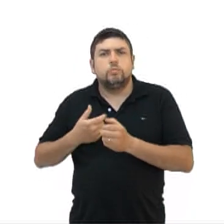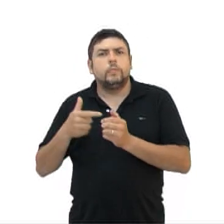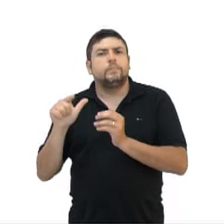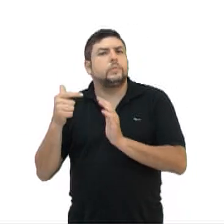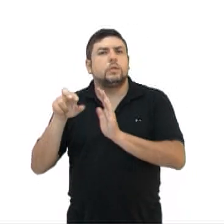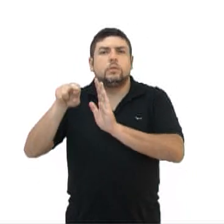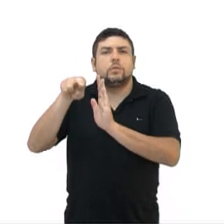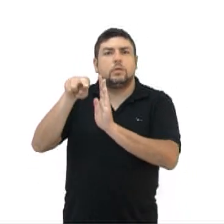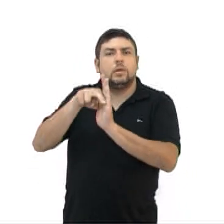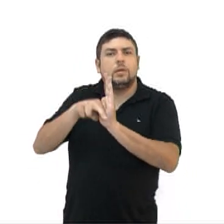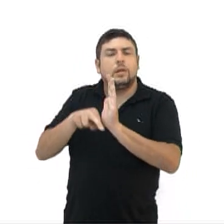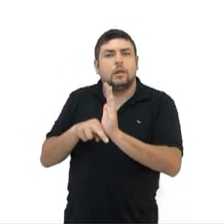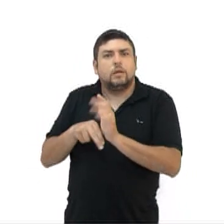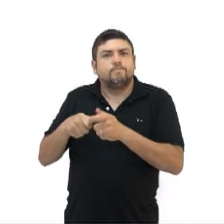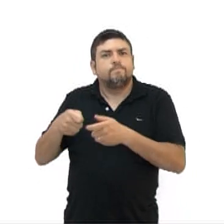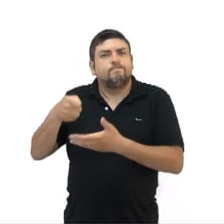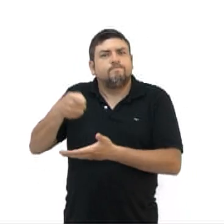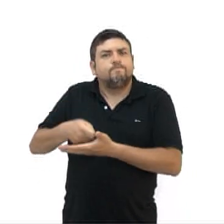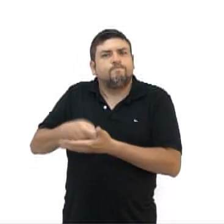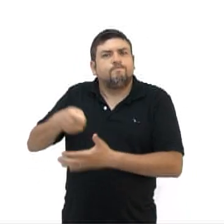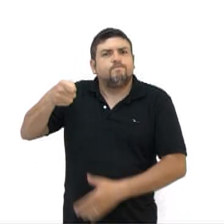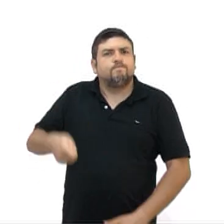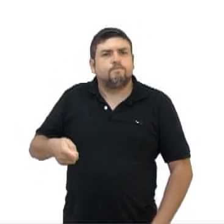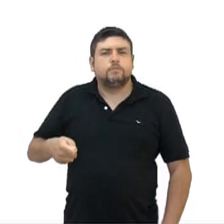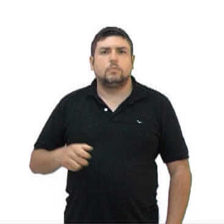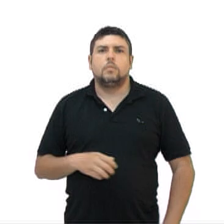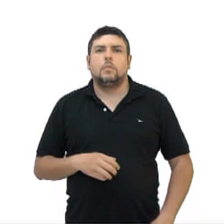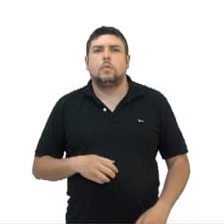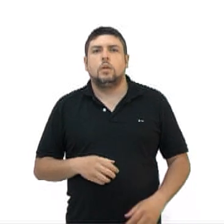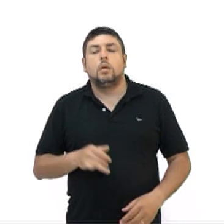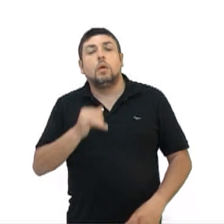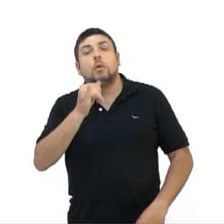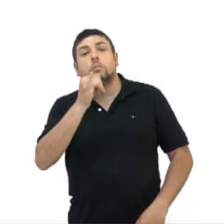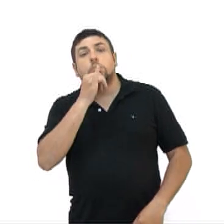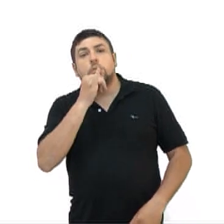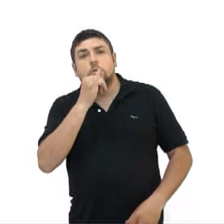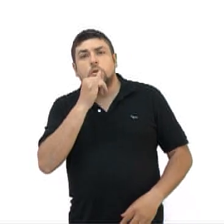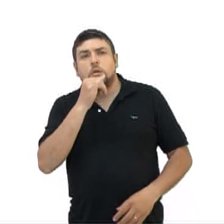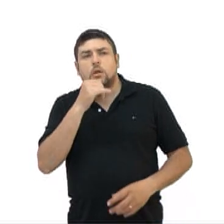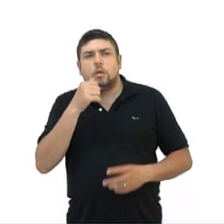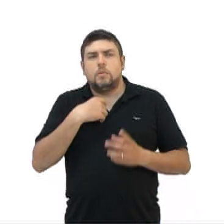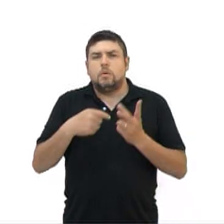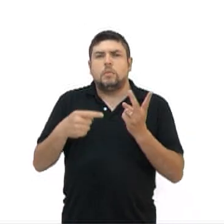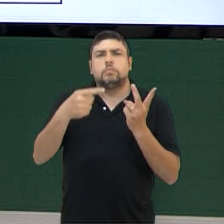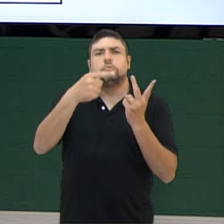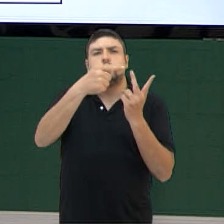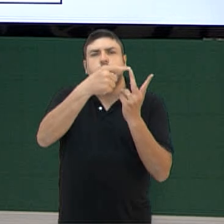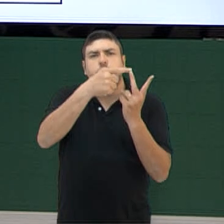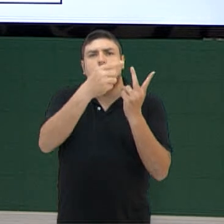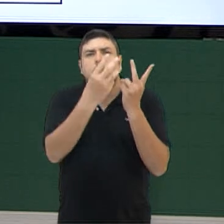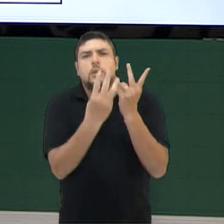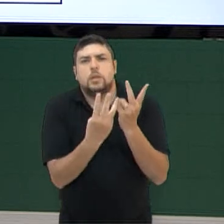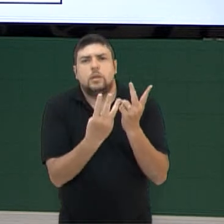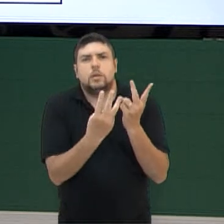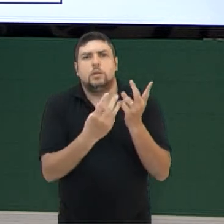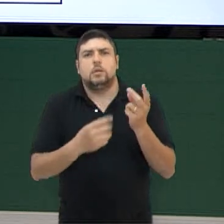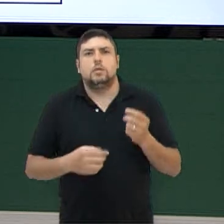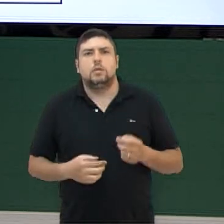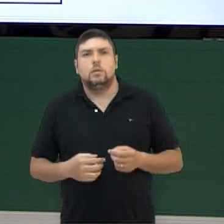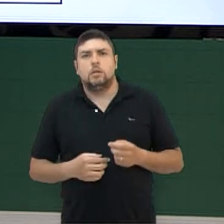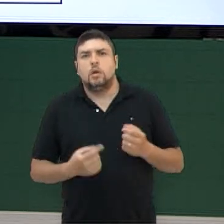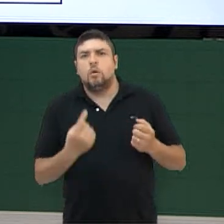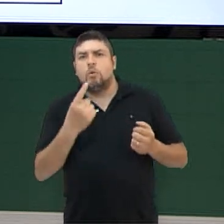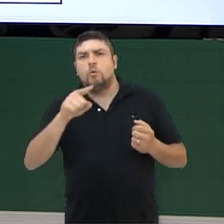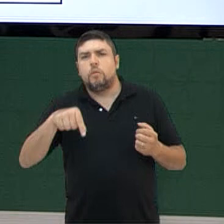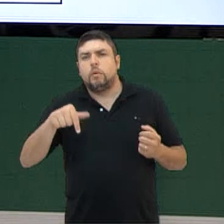regra definida para eles. Por exemplo, todas as raízes não exatas, raiz quadrada de 3, por exemplo,